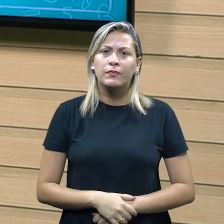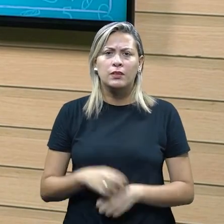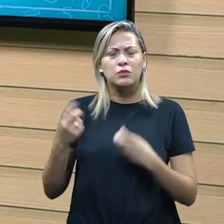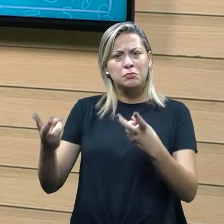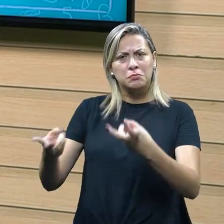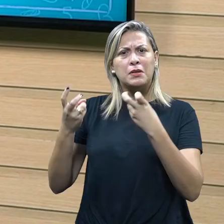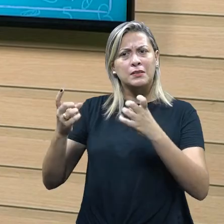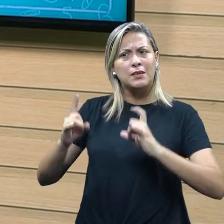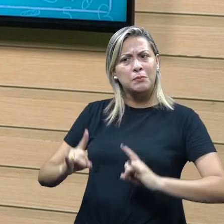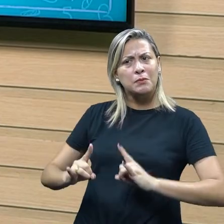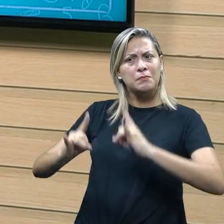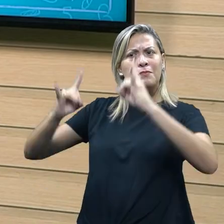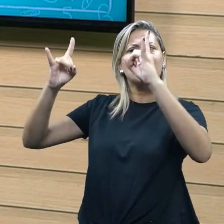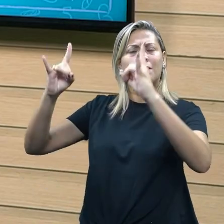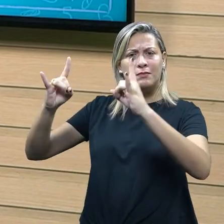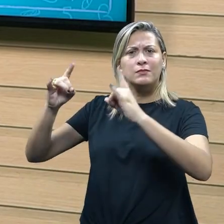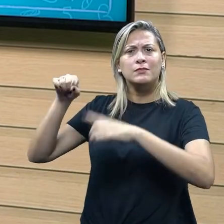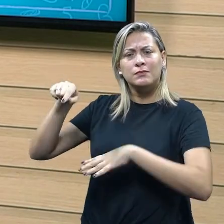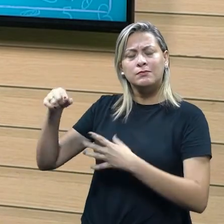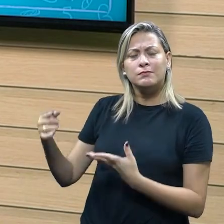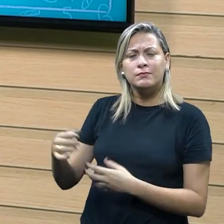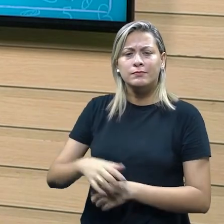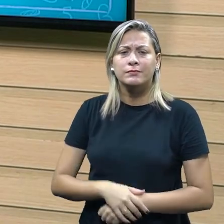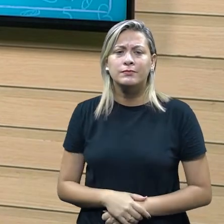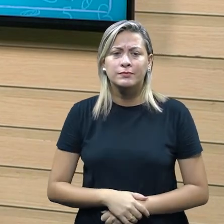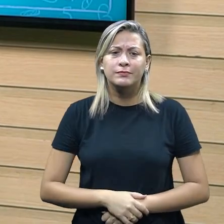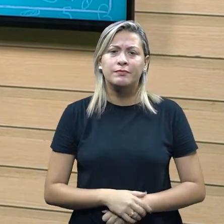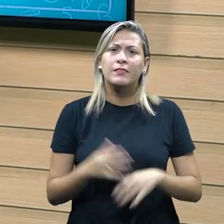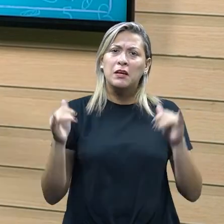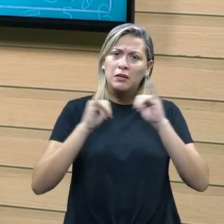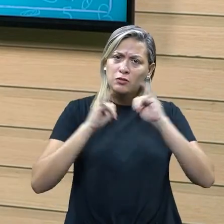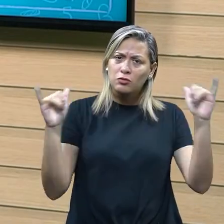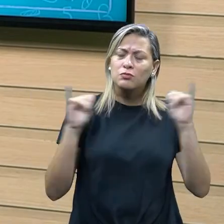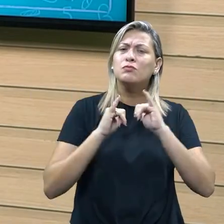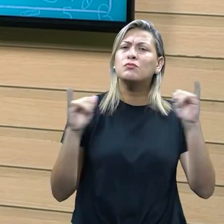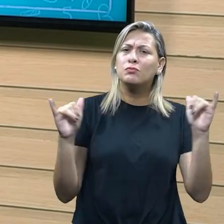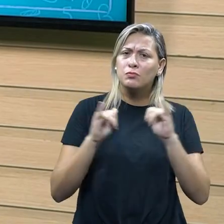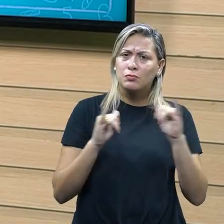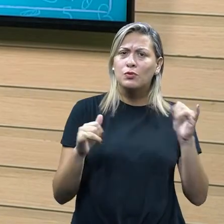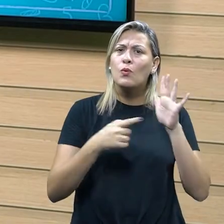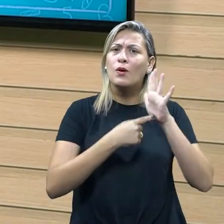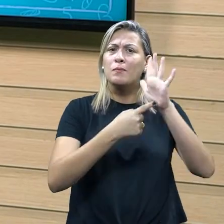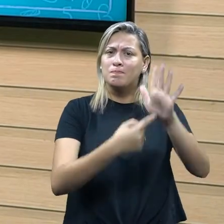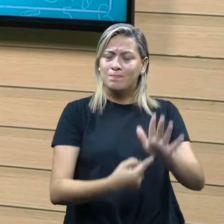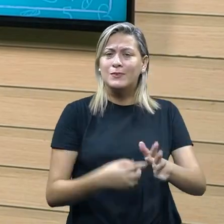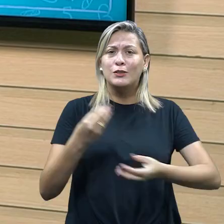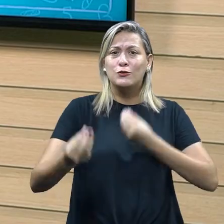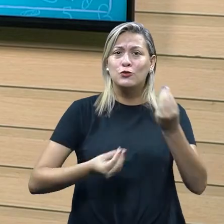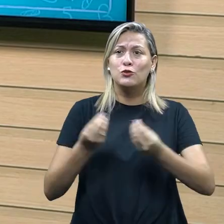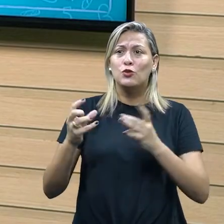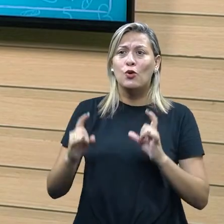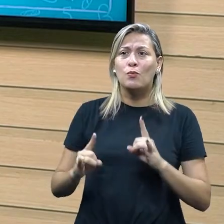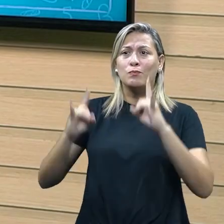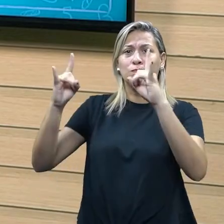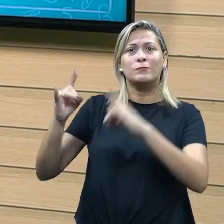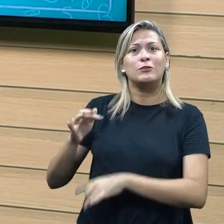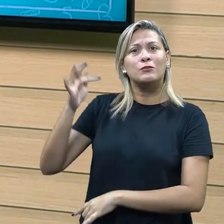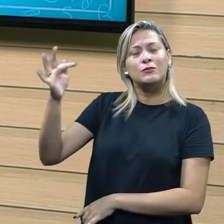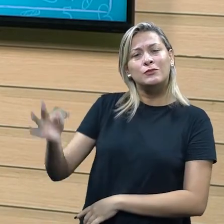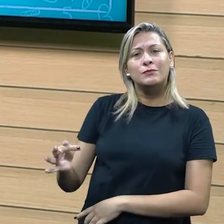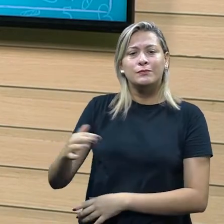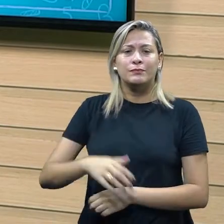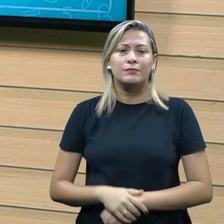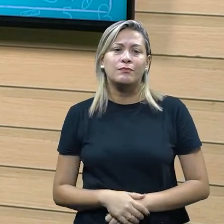exemplo. E aí algumas dessas modelagens vão até nas propagandas, mostrando como o prédio vai ficar, como que ele se comportaria